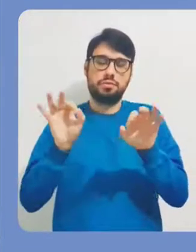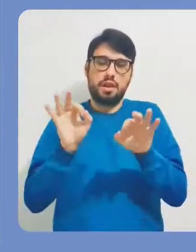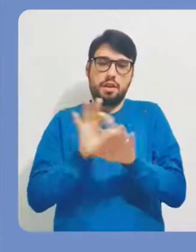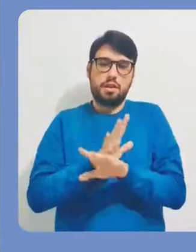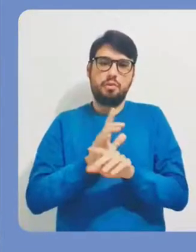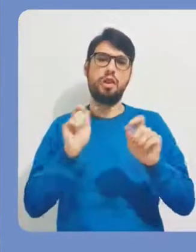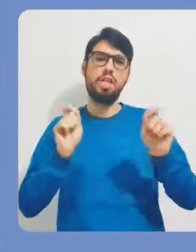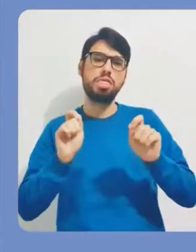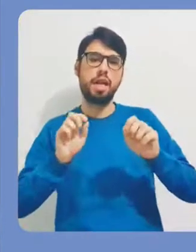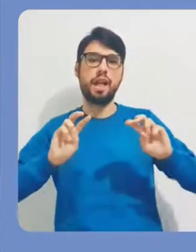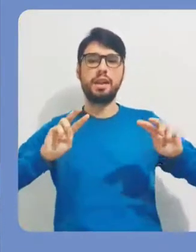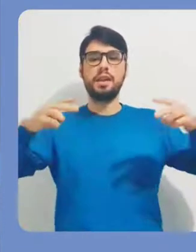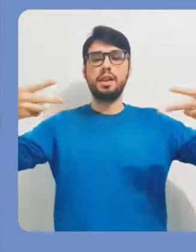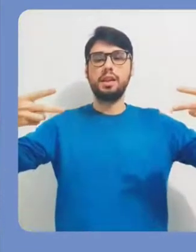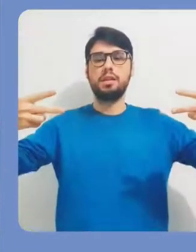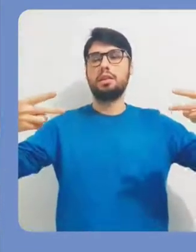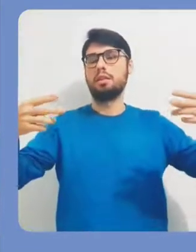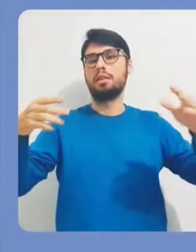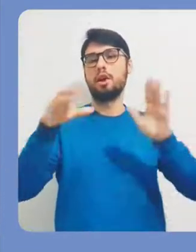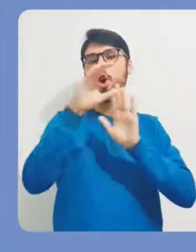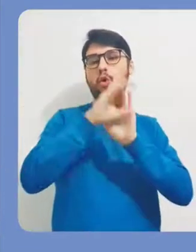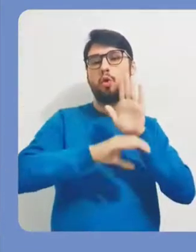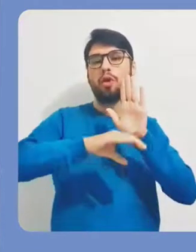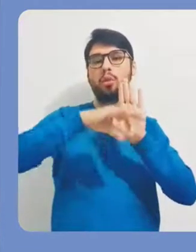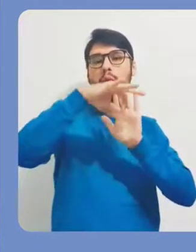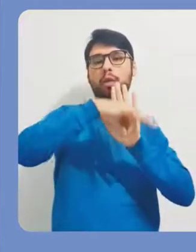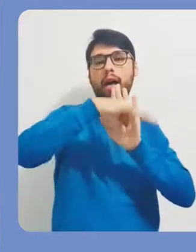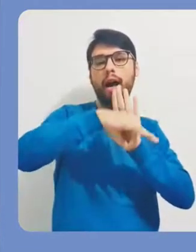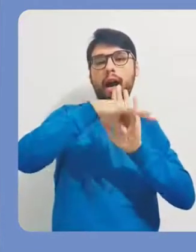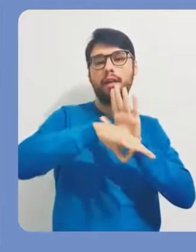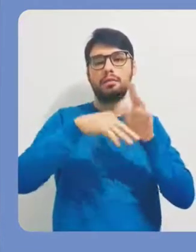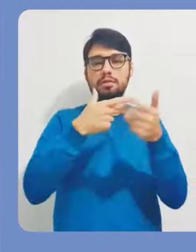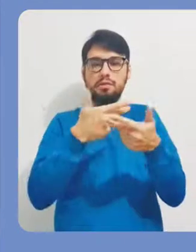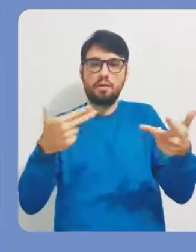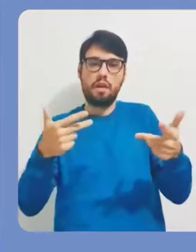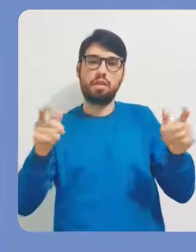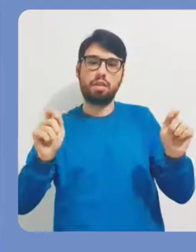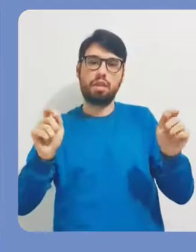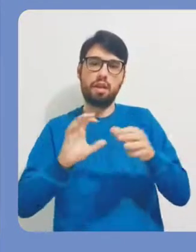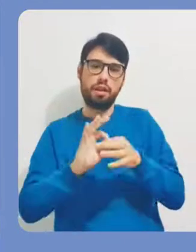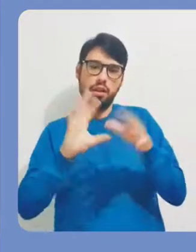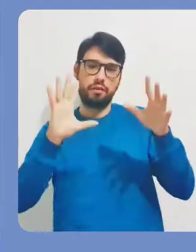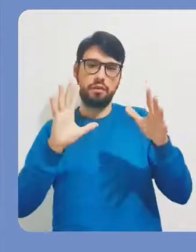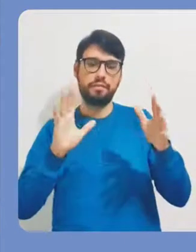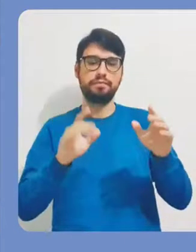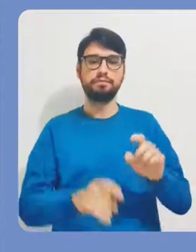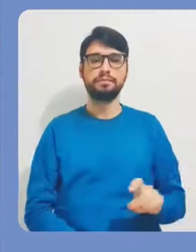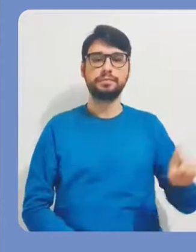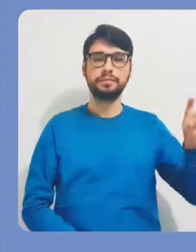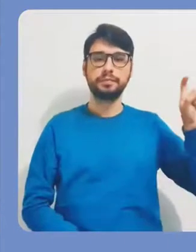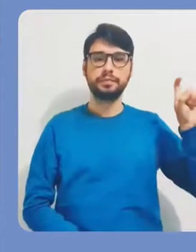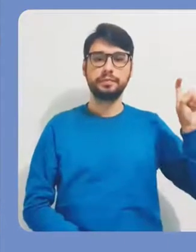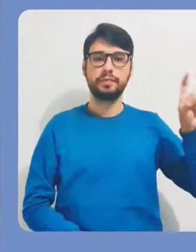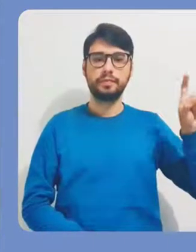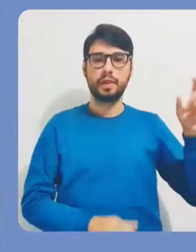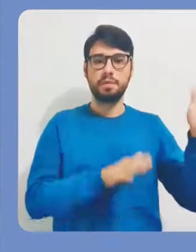poderia colocar aqui link para o currículo Lattes e assim por diante, né? Tanto faz, venho e clico em Publicar.